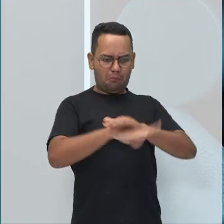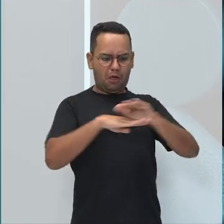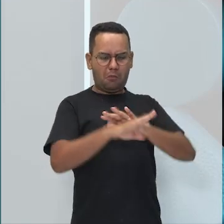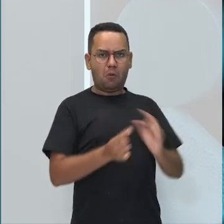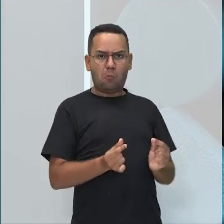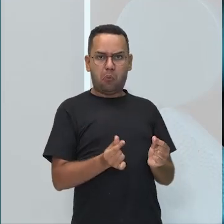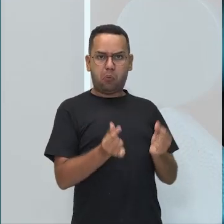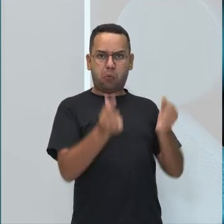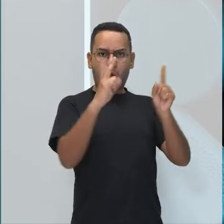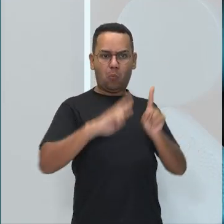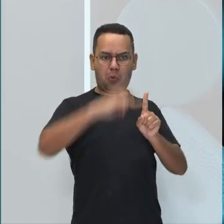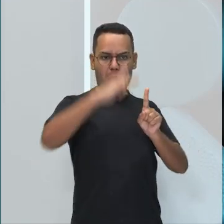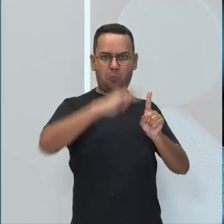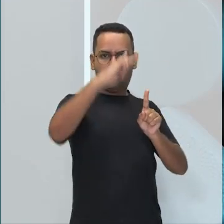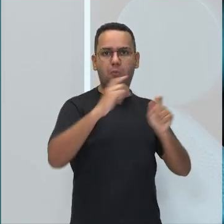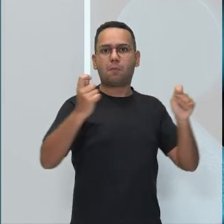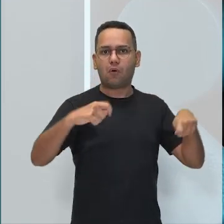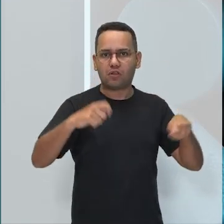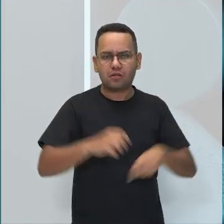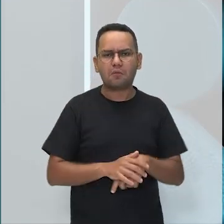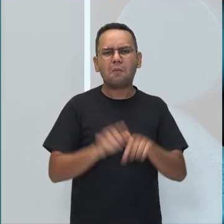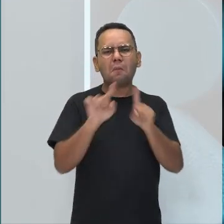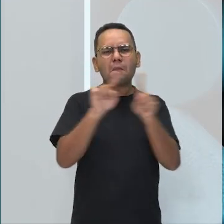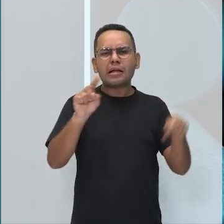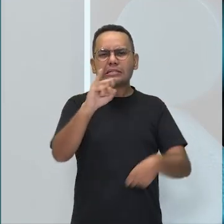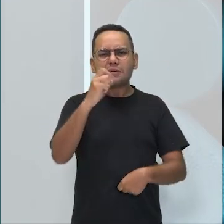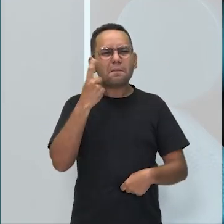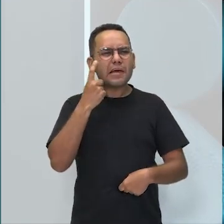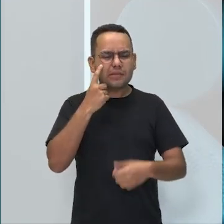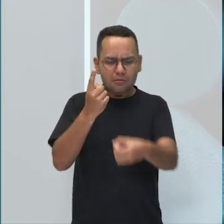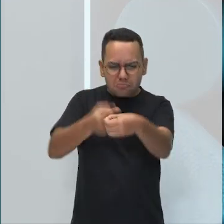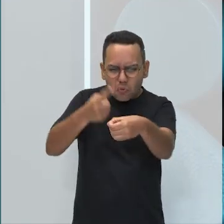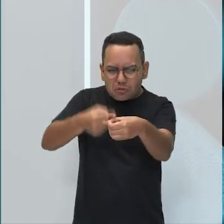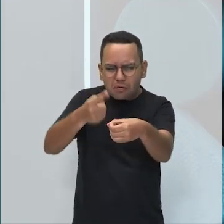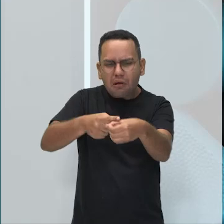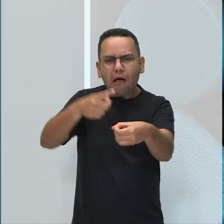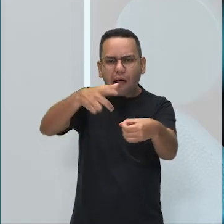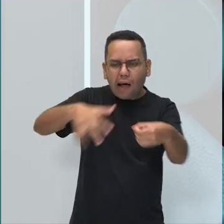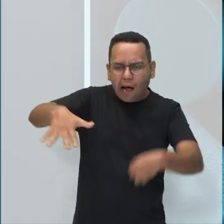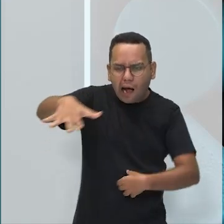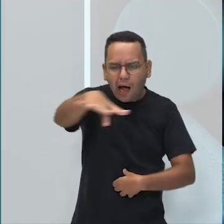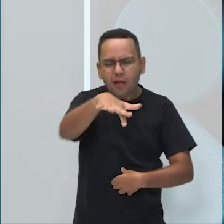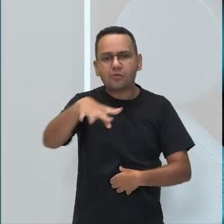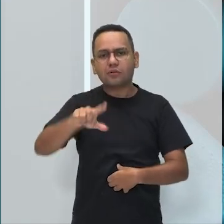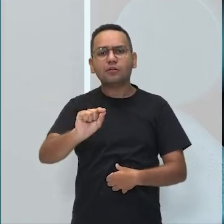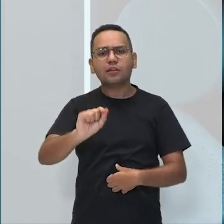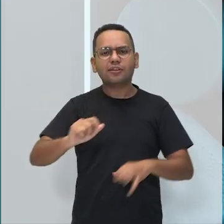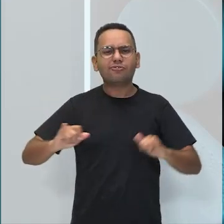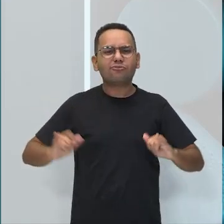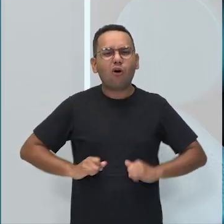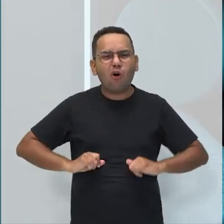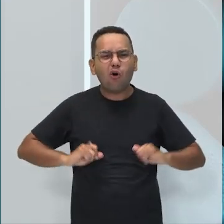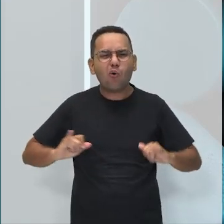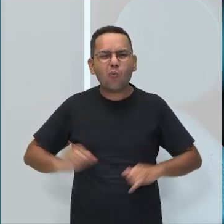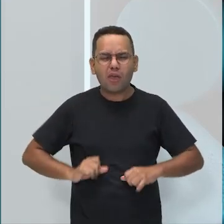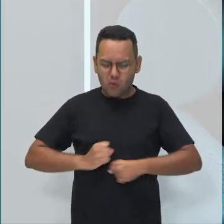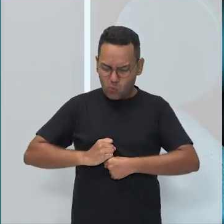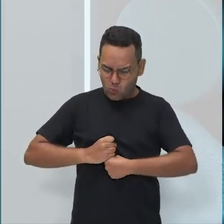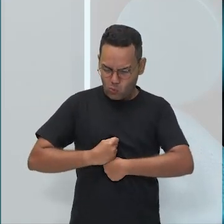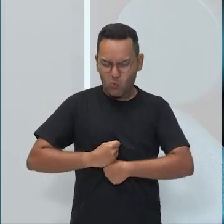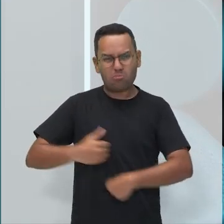mas vamos ter o interior do país em grande miséria, determinadas regiões